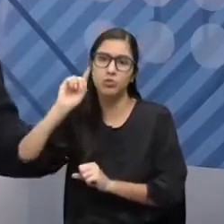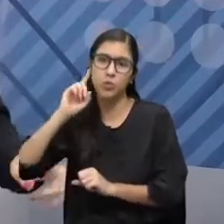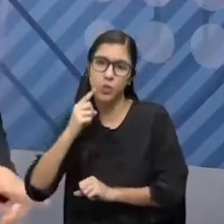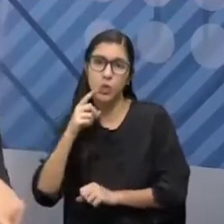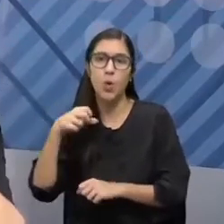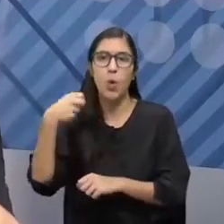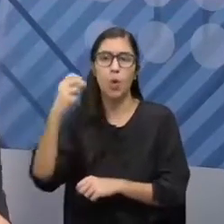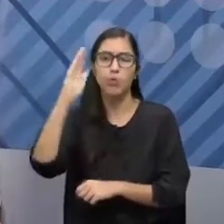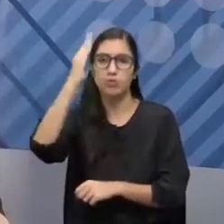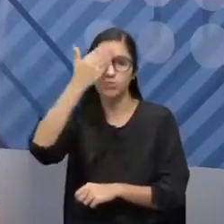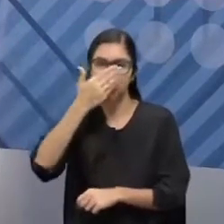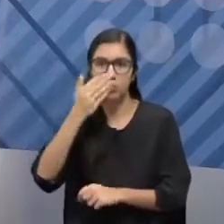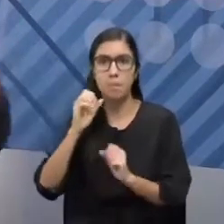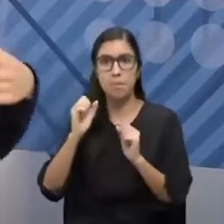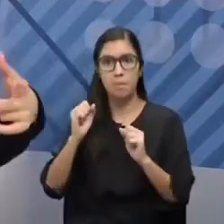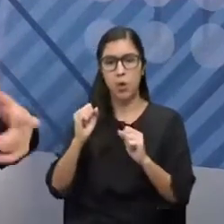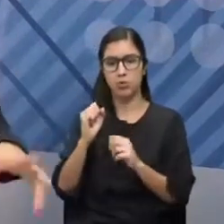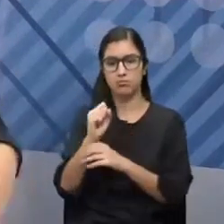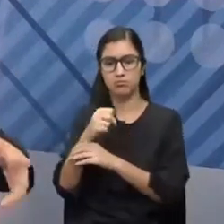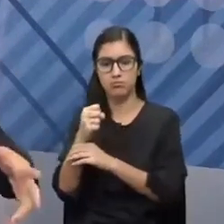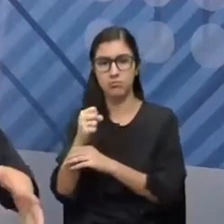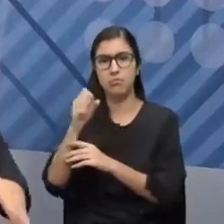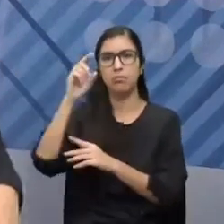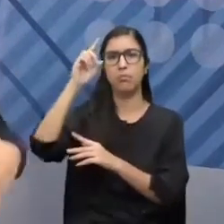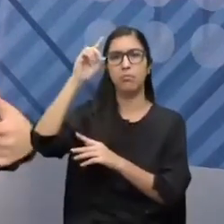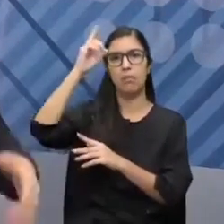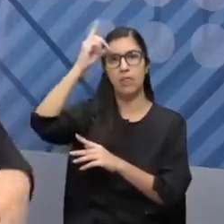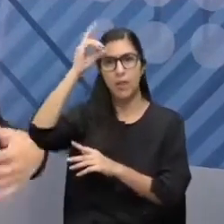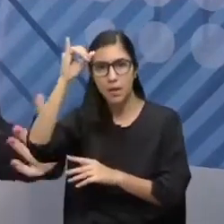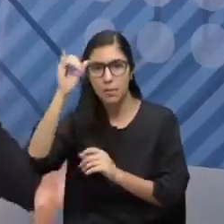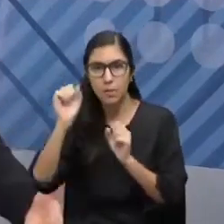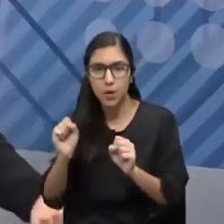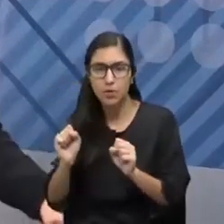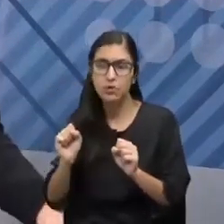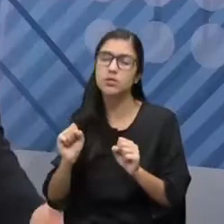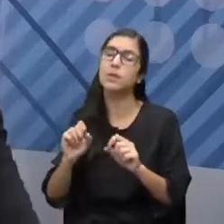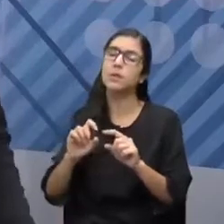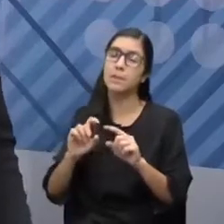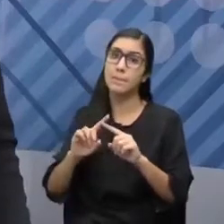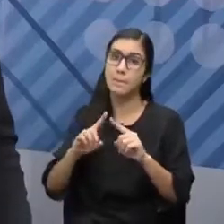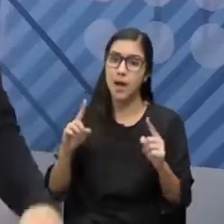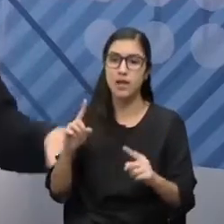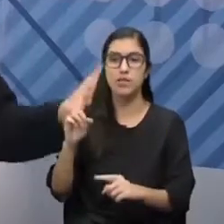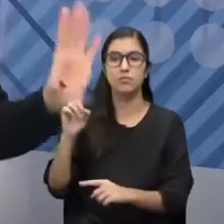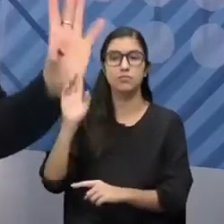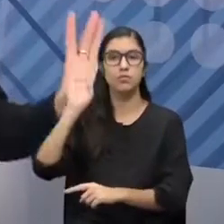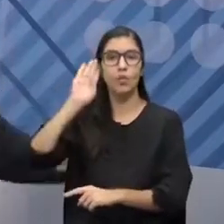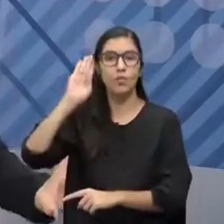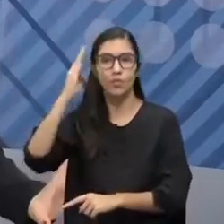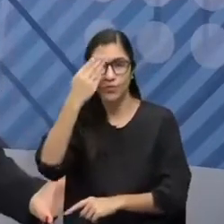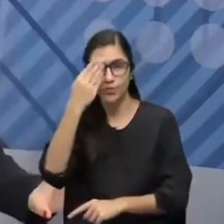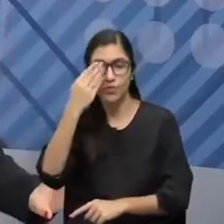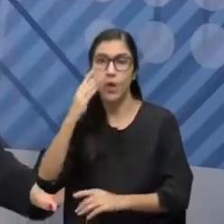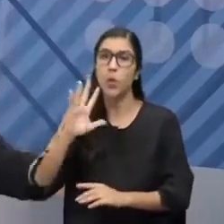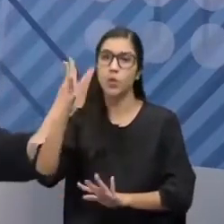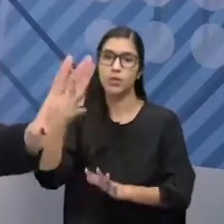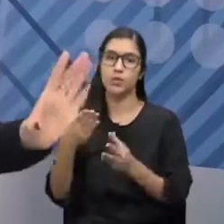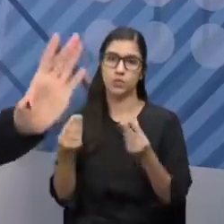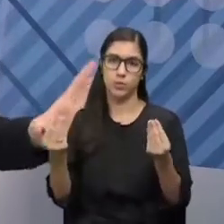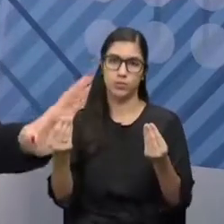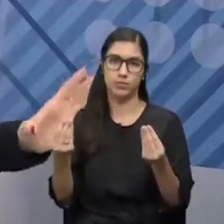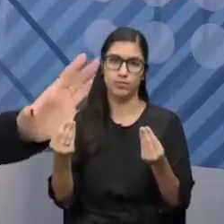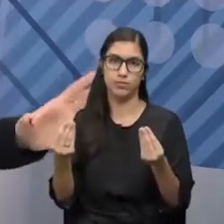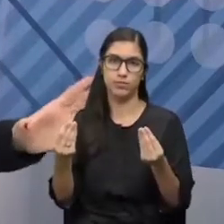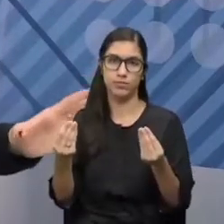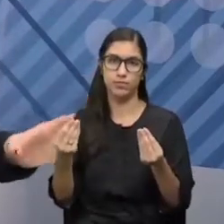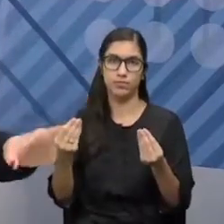também motor, intelectual? Pode, mas as sequelas visuais e auditivas, elas são bem presentes